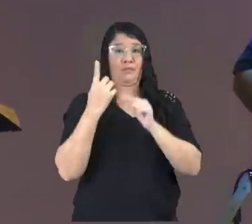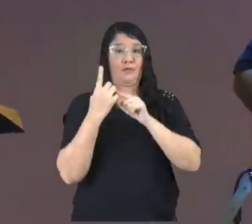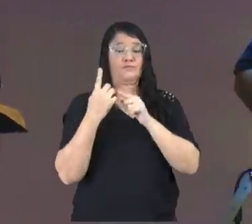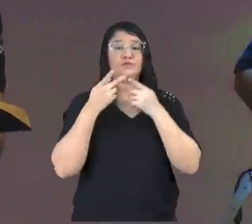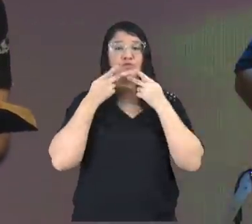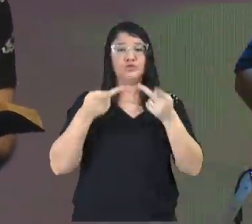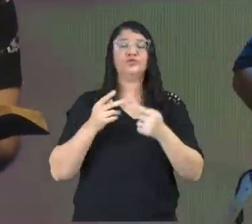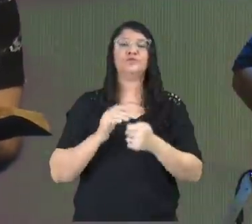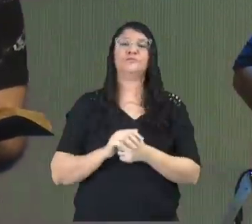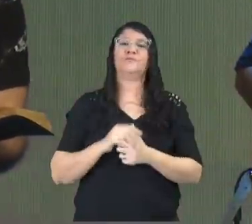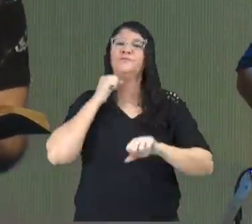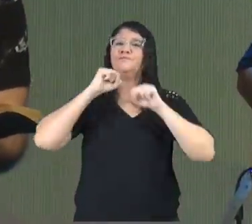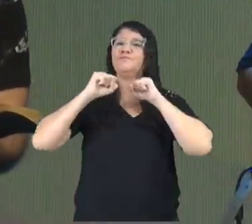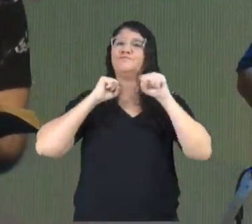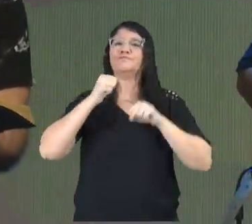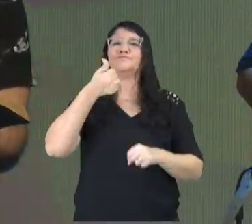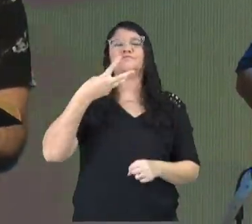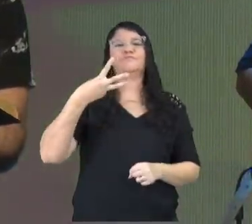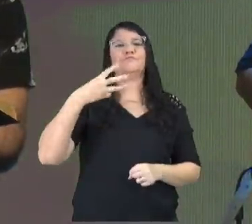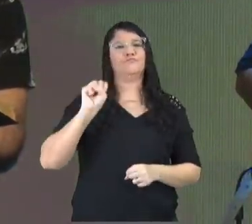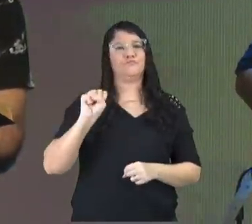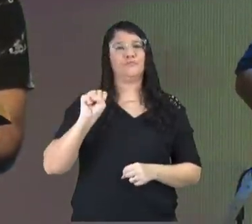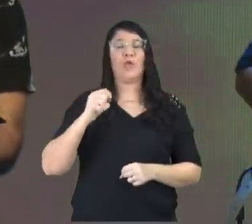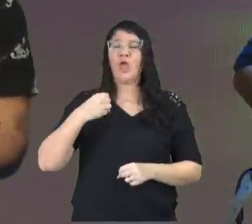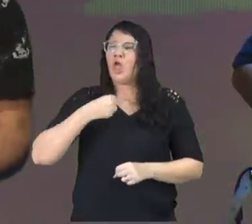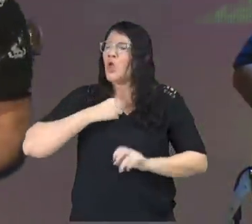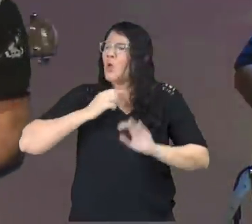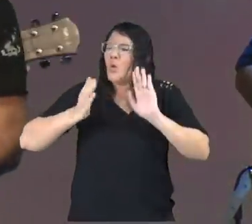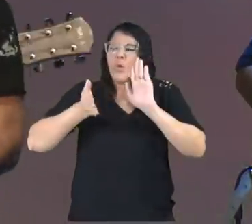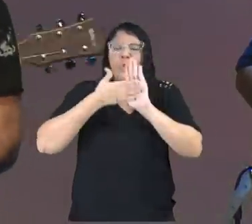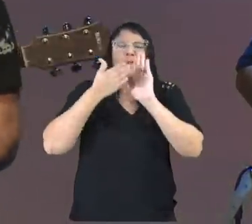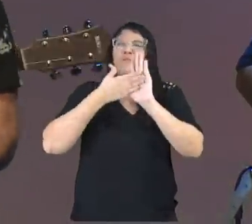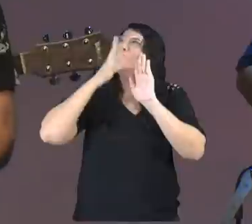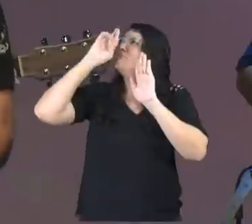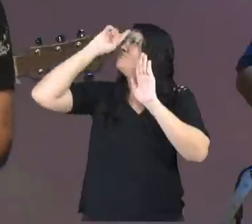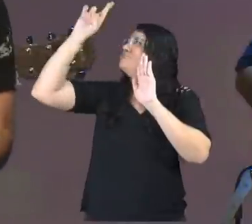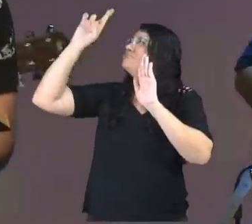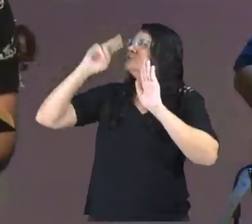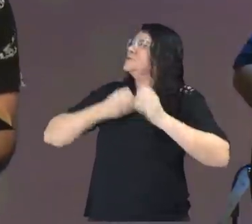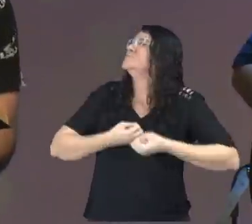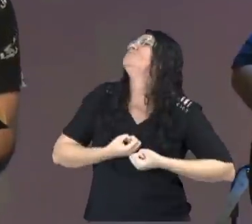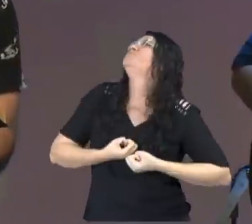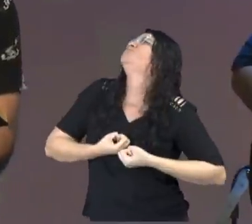no Salmo 138, eu te louvarei, Senhor, de todo o coração,